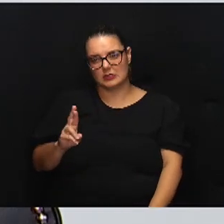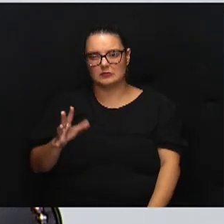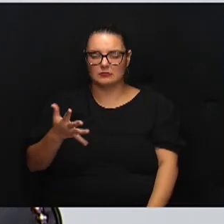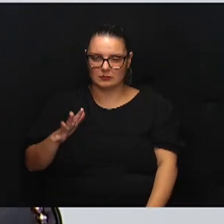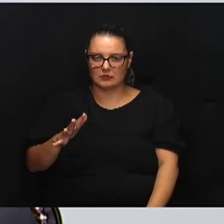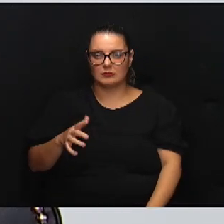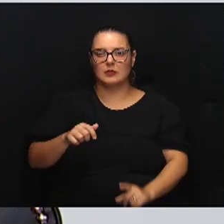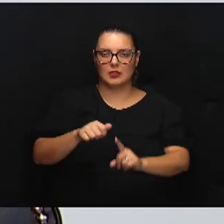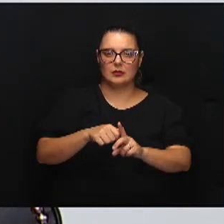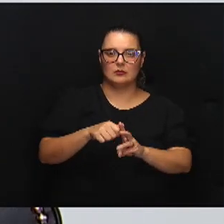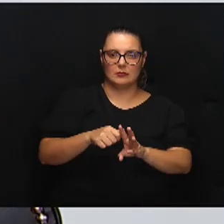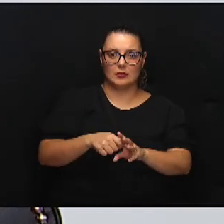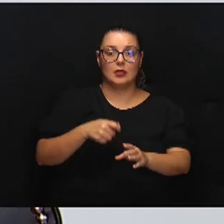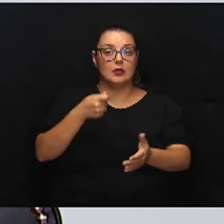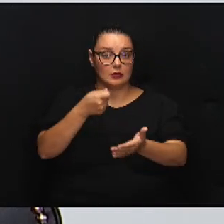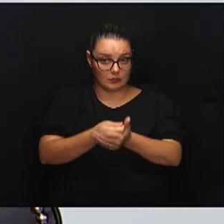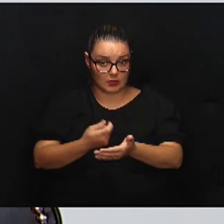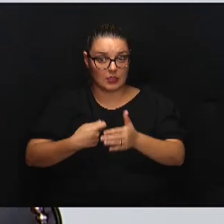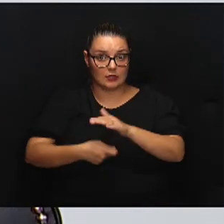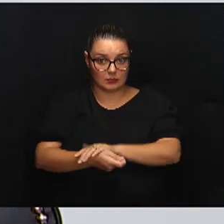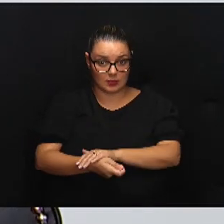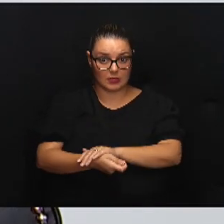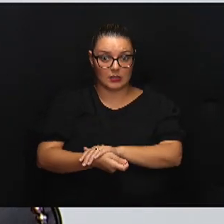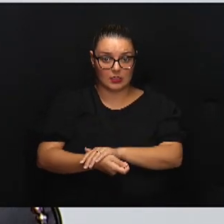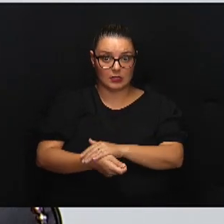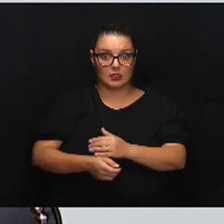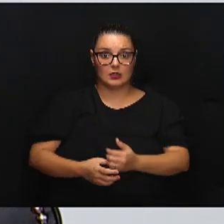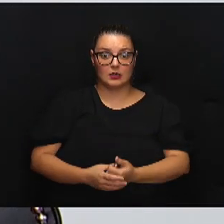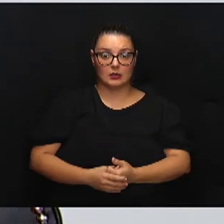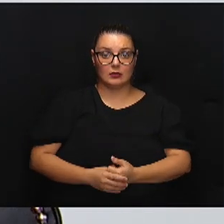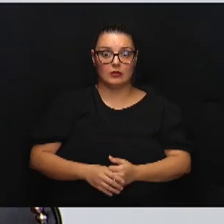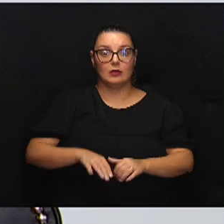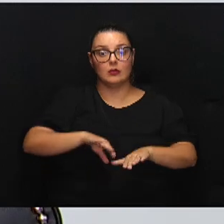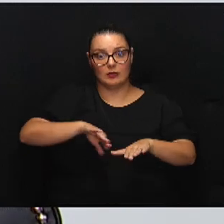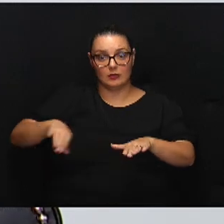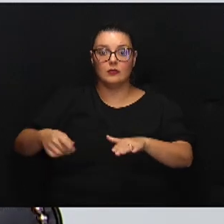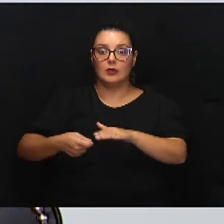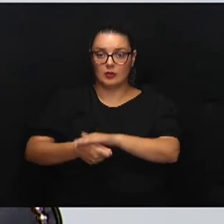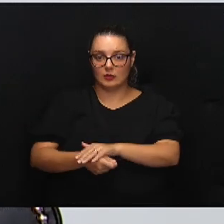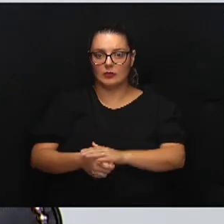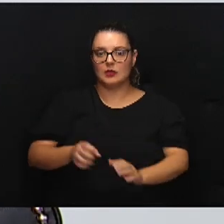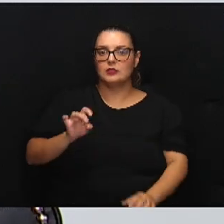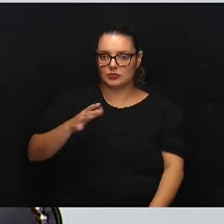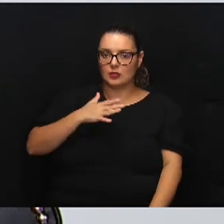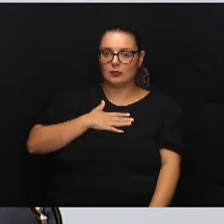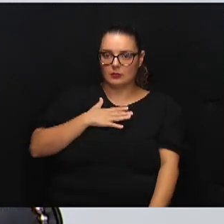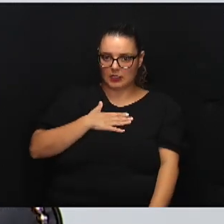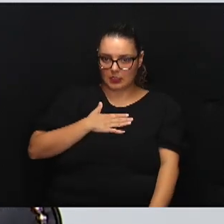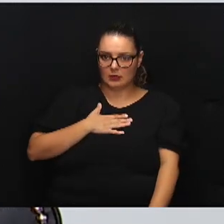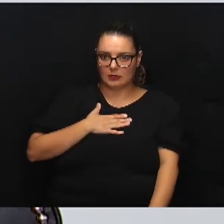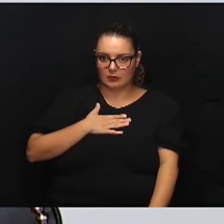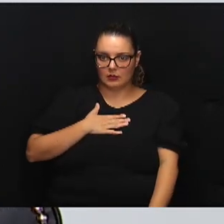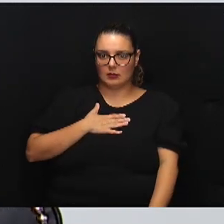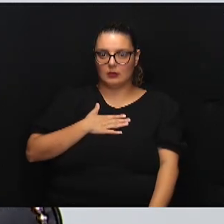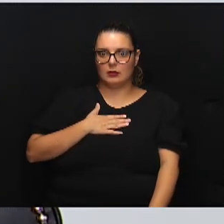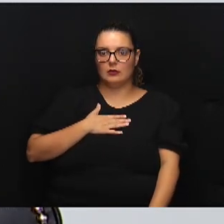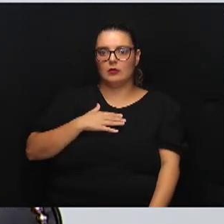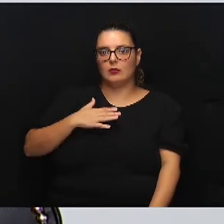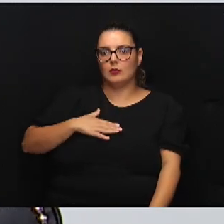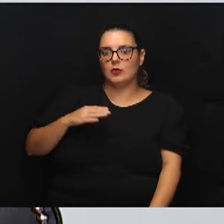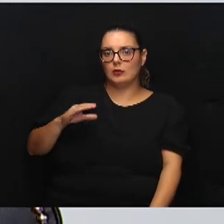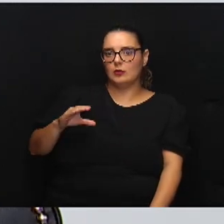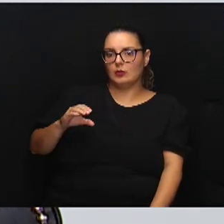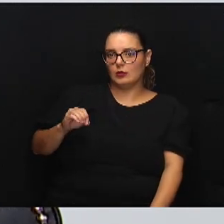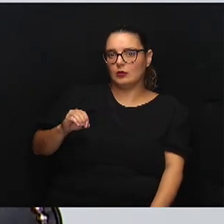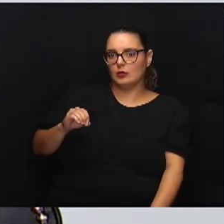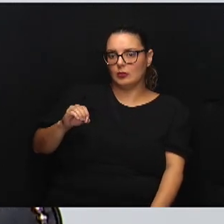por mês. Pagando o seu investimento. Fora o investimento. Não, fora o investimento, só para mim, okay. Tá? Tipo meu Prolabore. Correto.